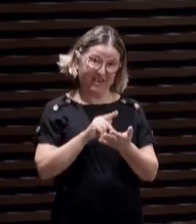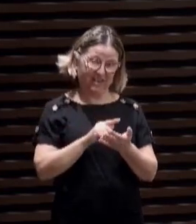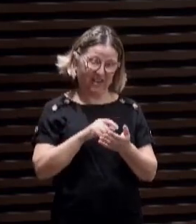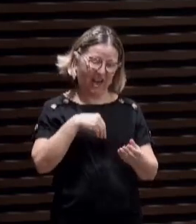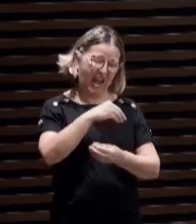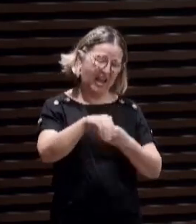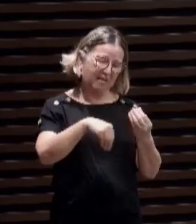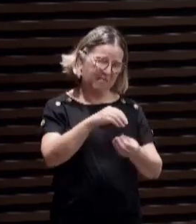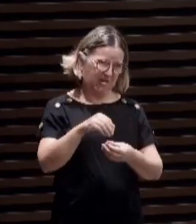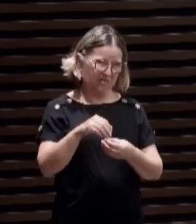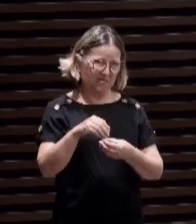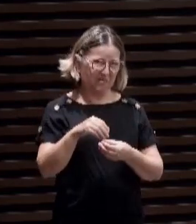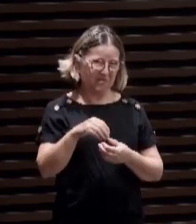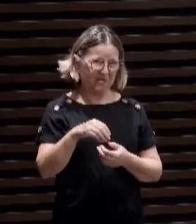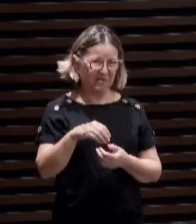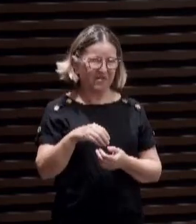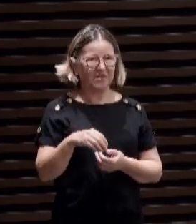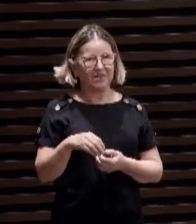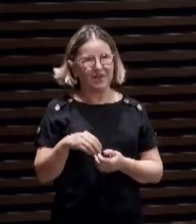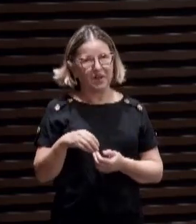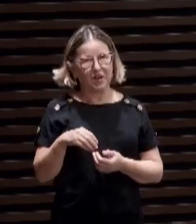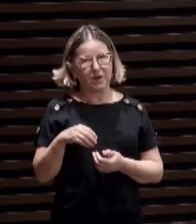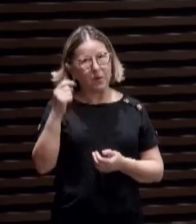acho que vai dar bom, como diz a moçada.